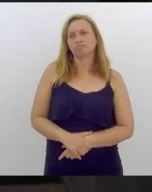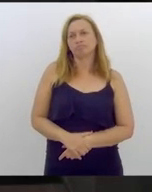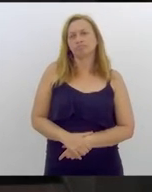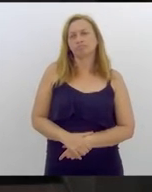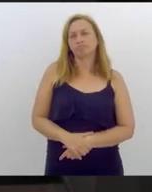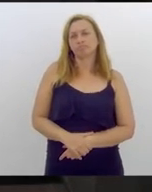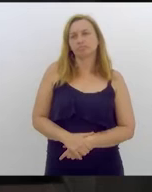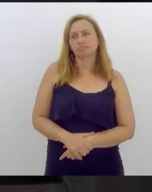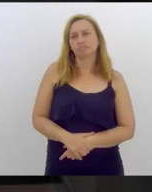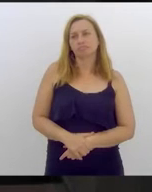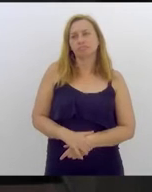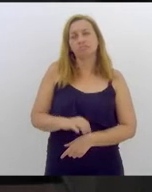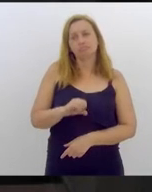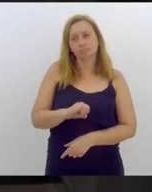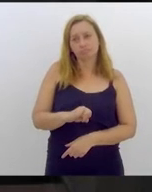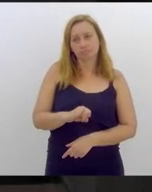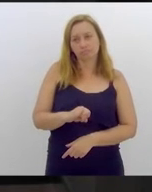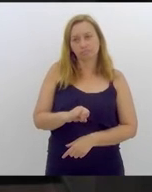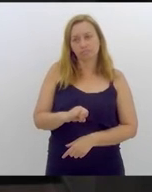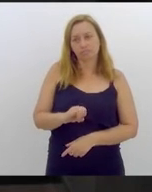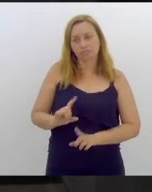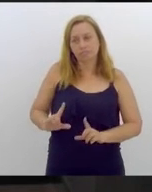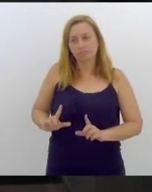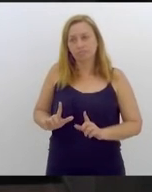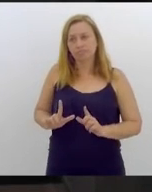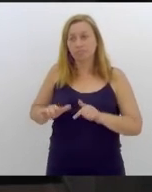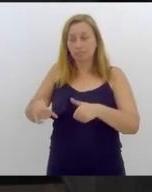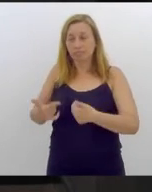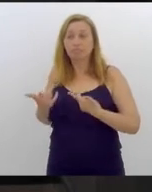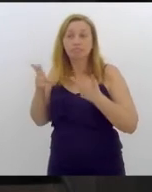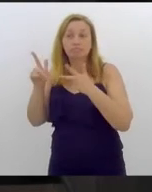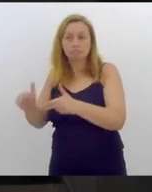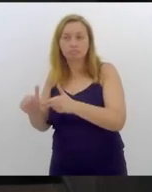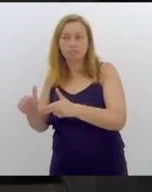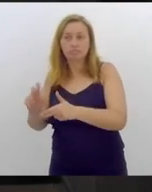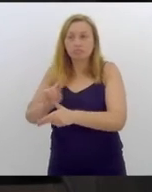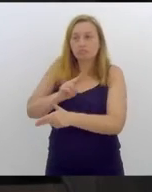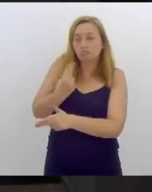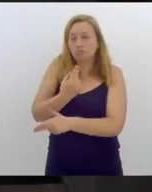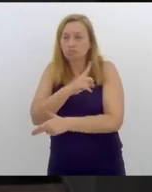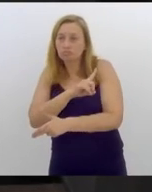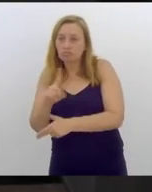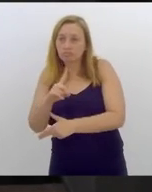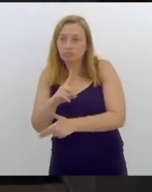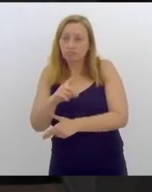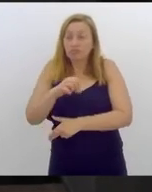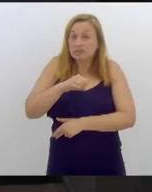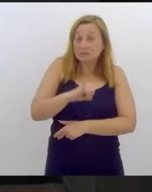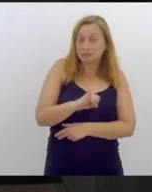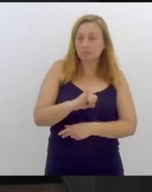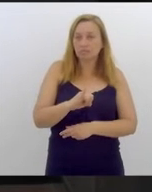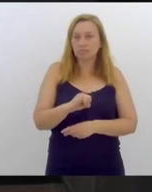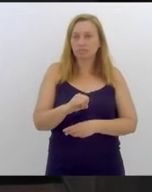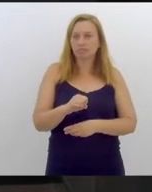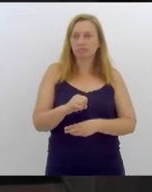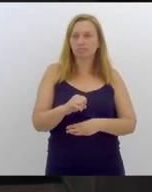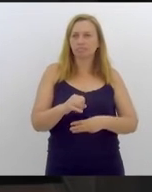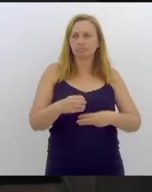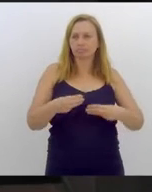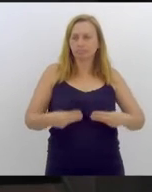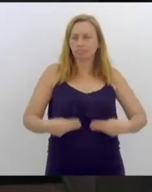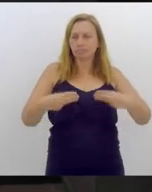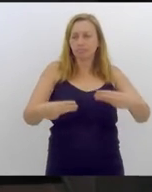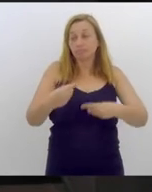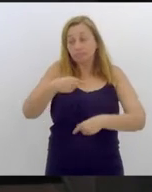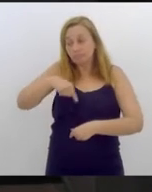se o tratamento Seria o mesmo e se algum Ministro iria lá